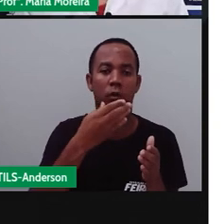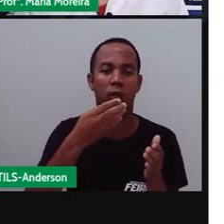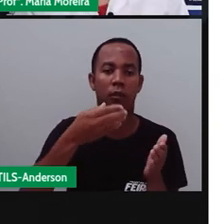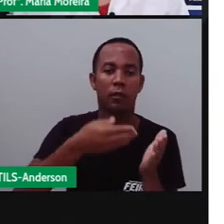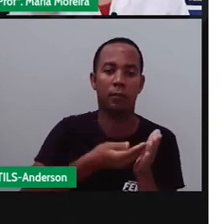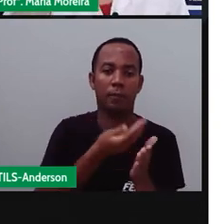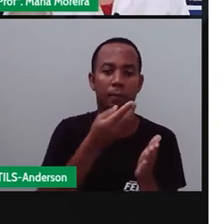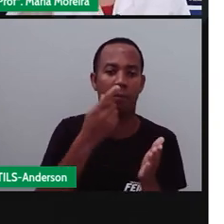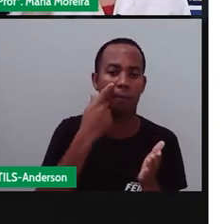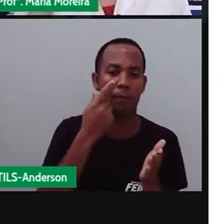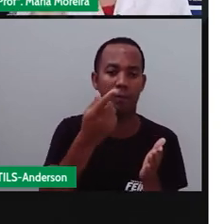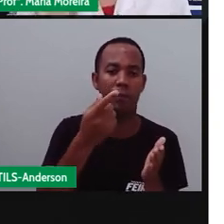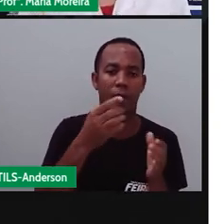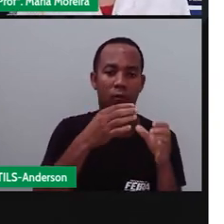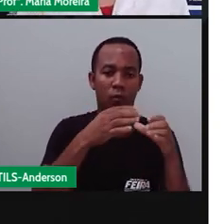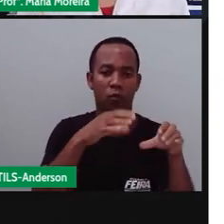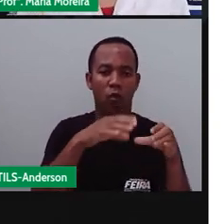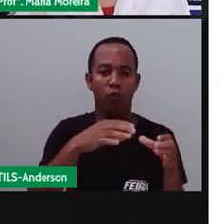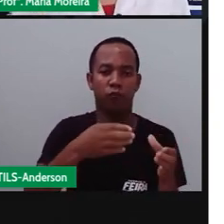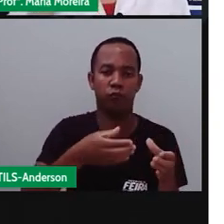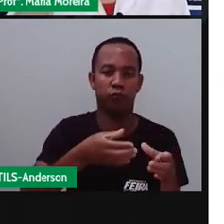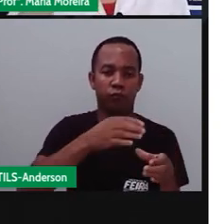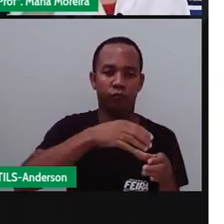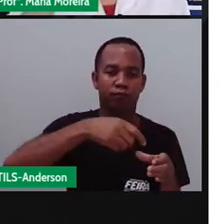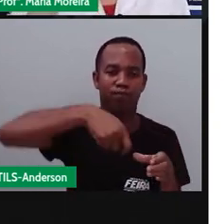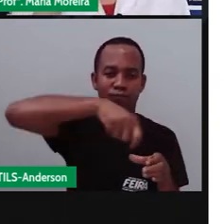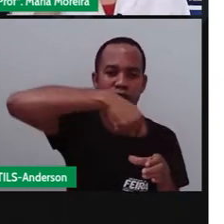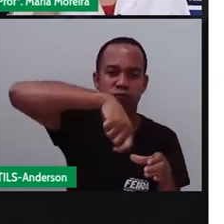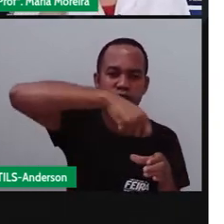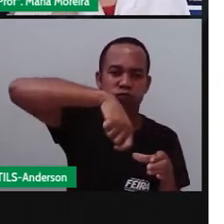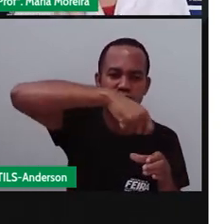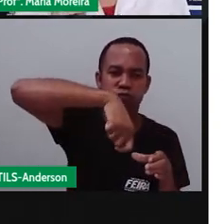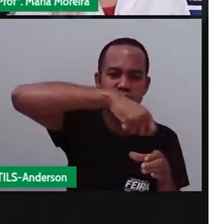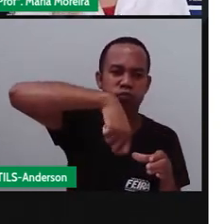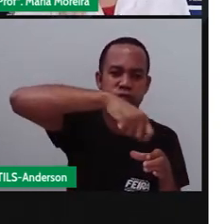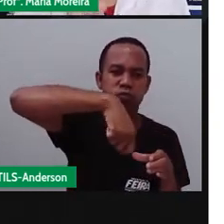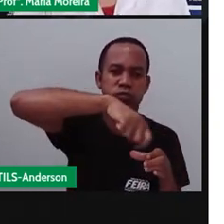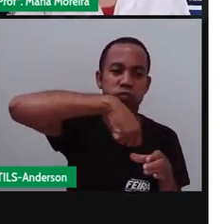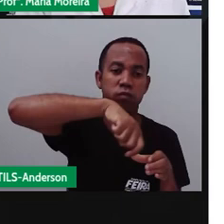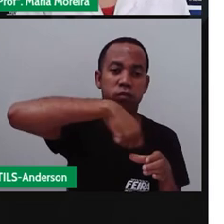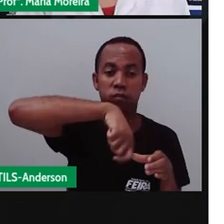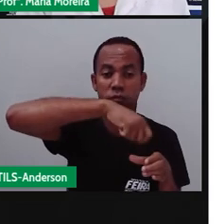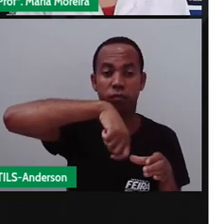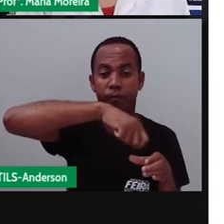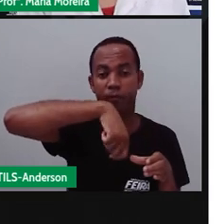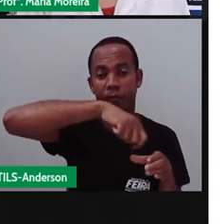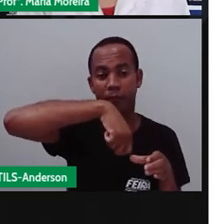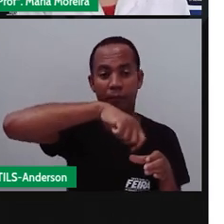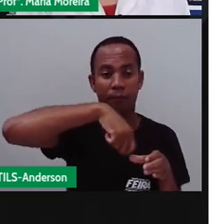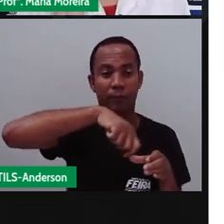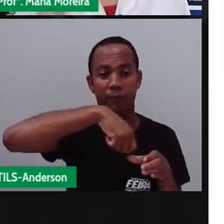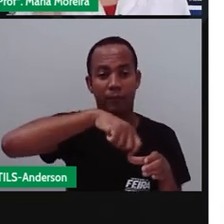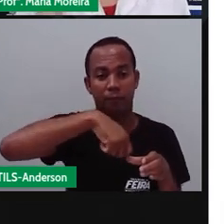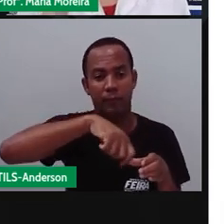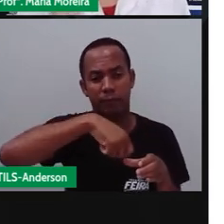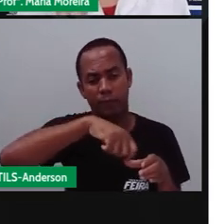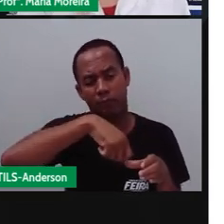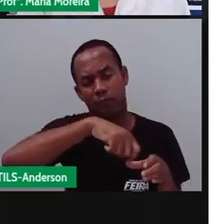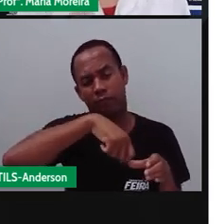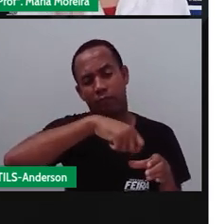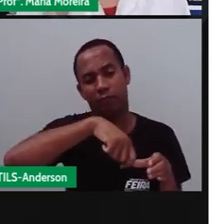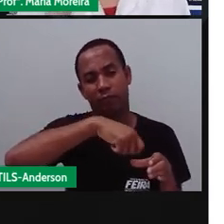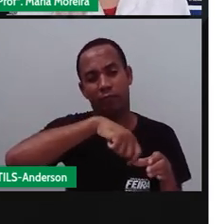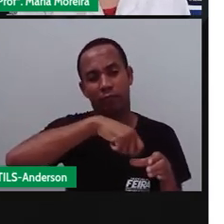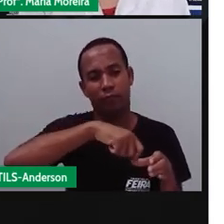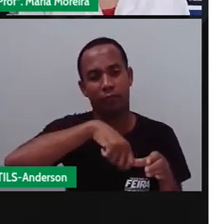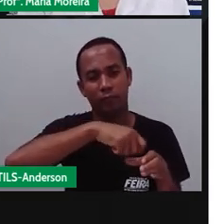os ovos. Olha só como veio o numerado aí do lado. Um, dois, três, quatro. Não foi isso? Veio tudo numeradozinho